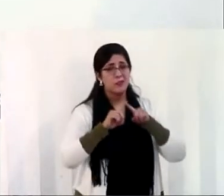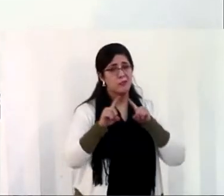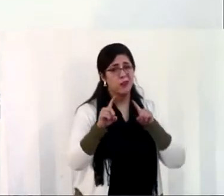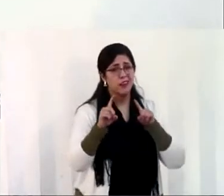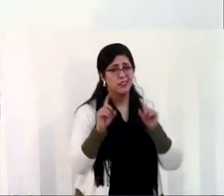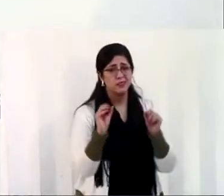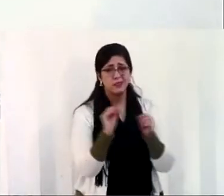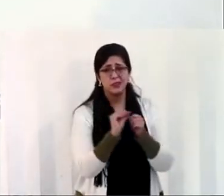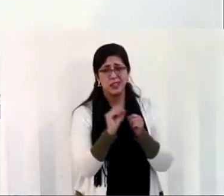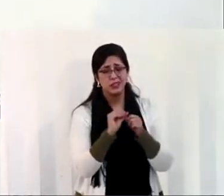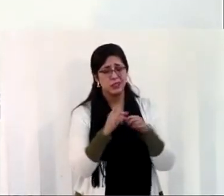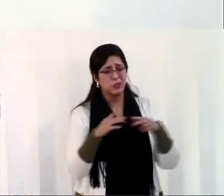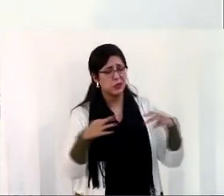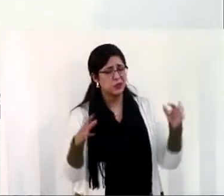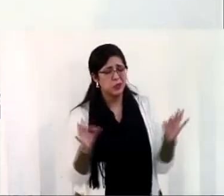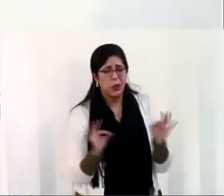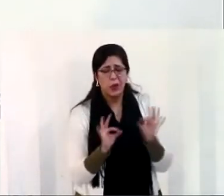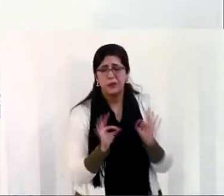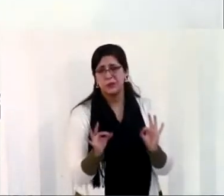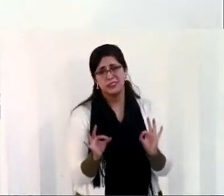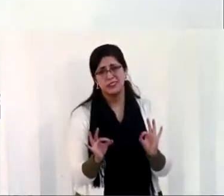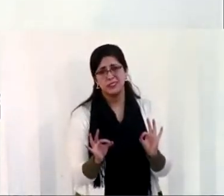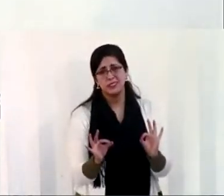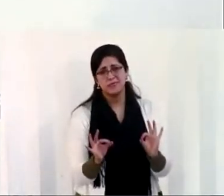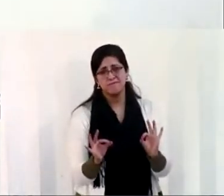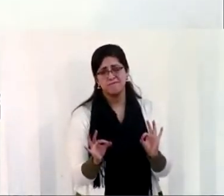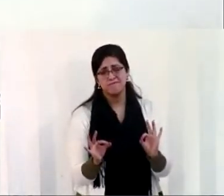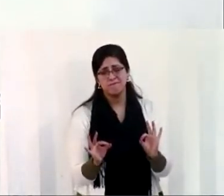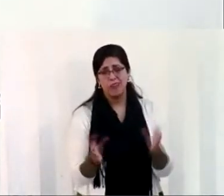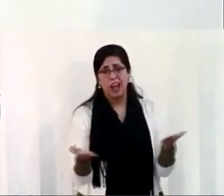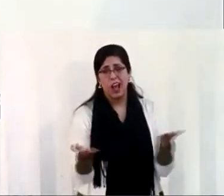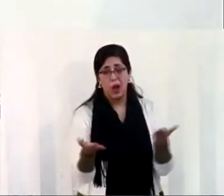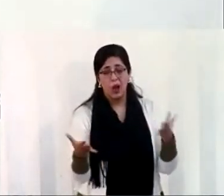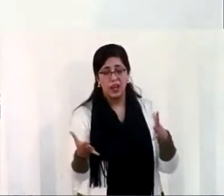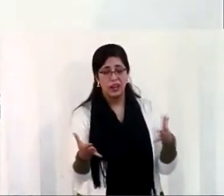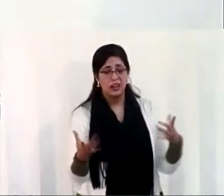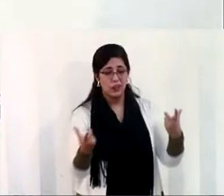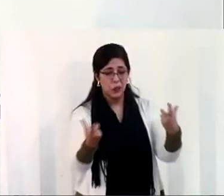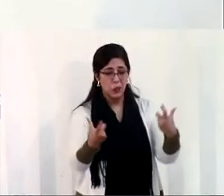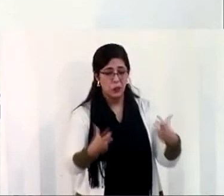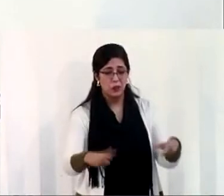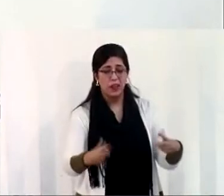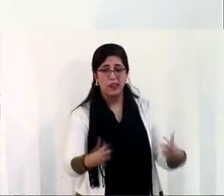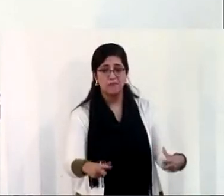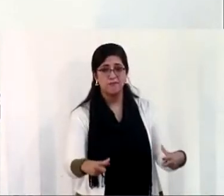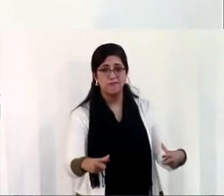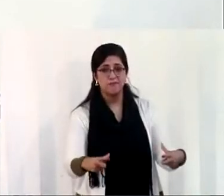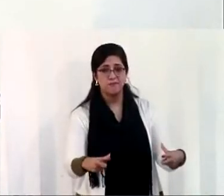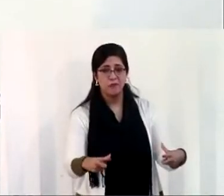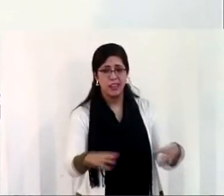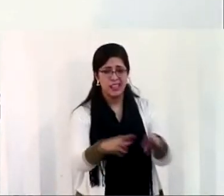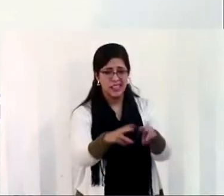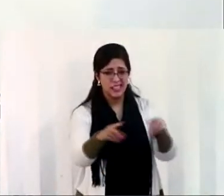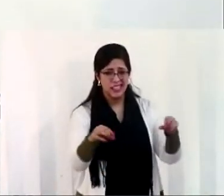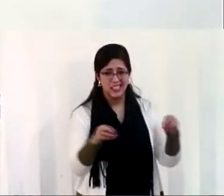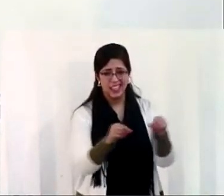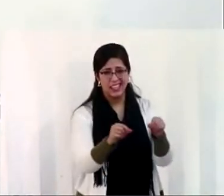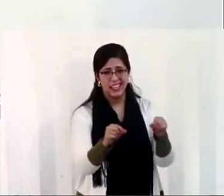abominação. Ou seja, a terra do Senhor agora estava infestada de ídolos, de